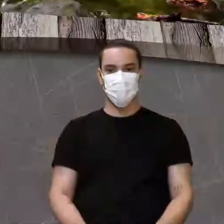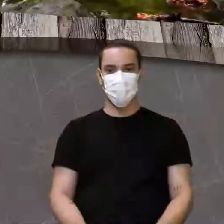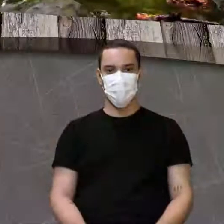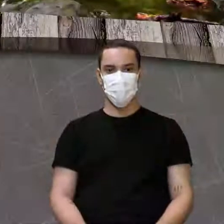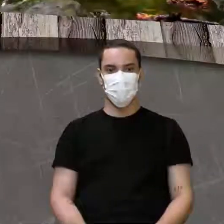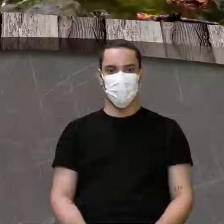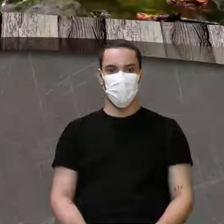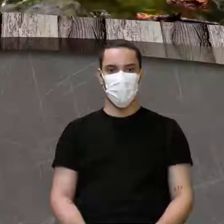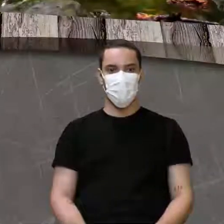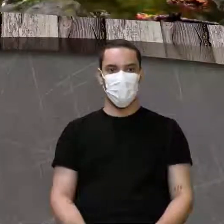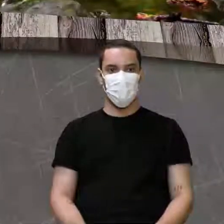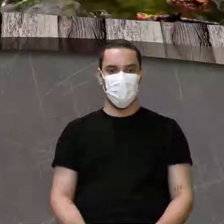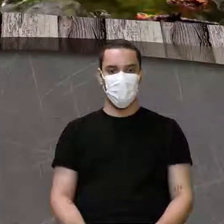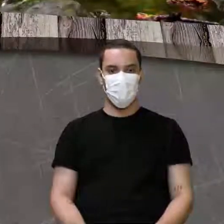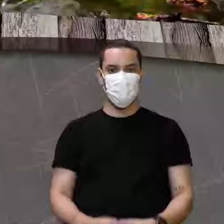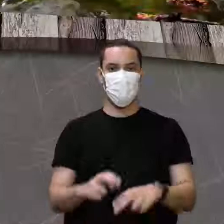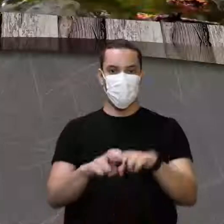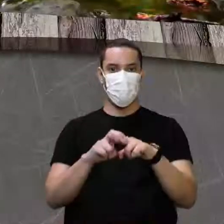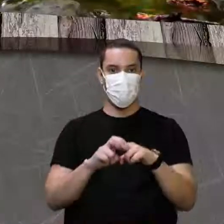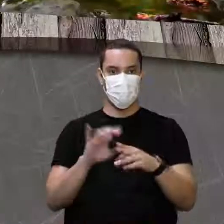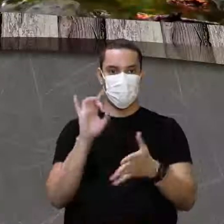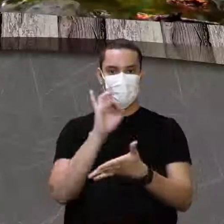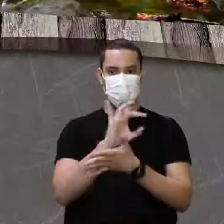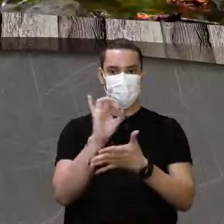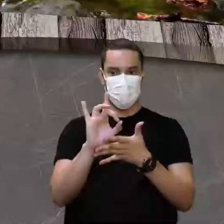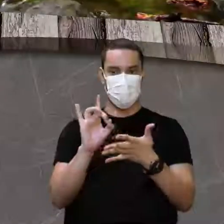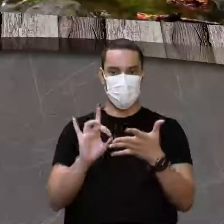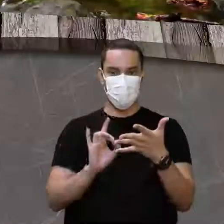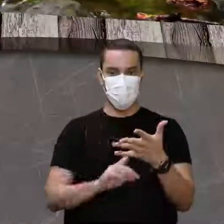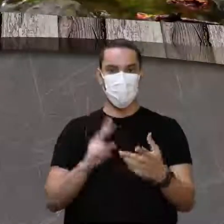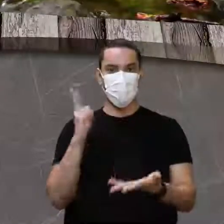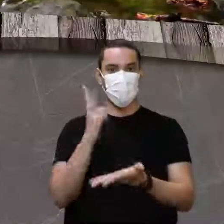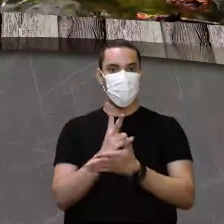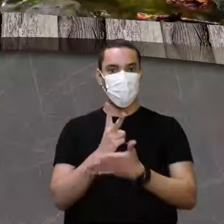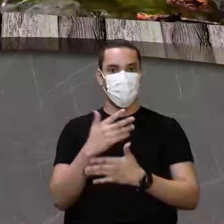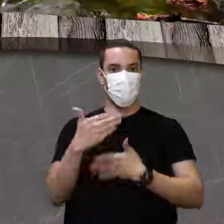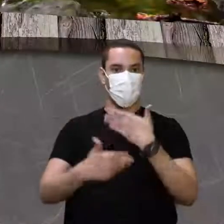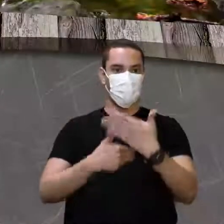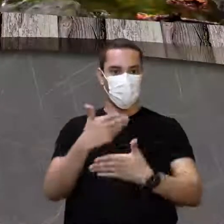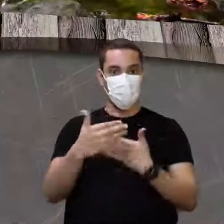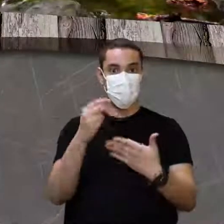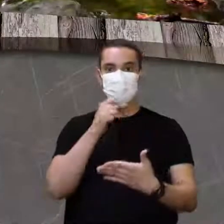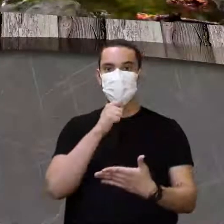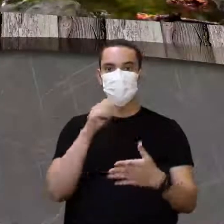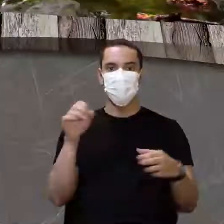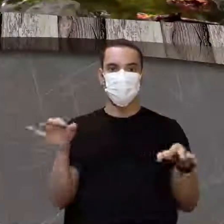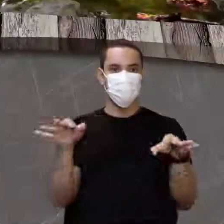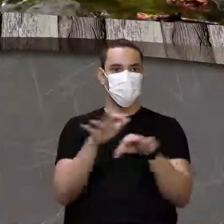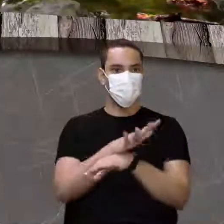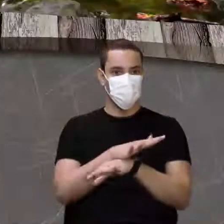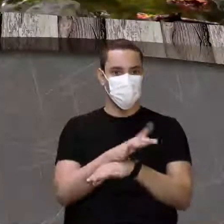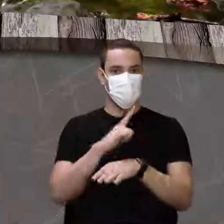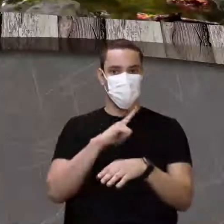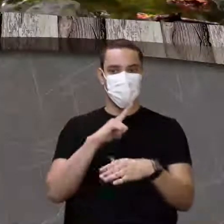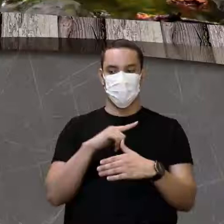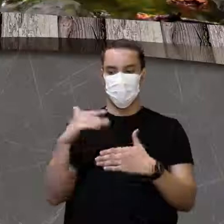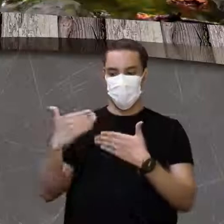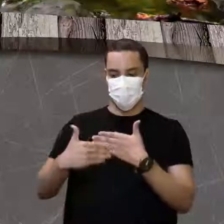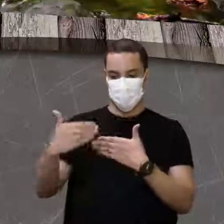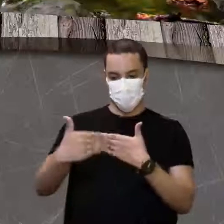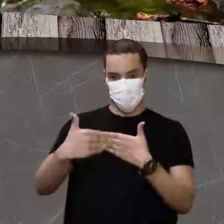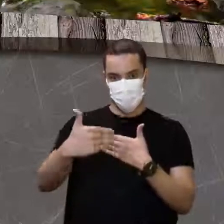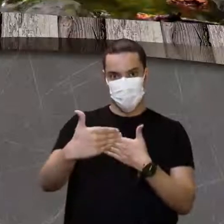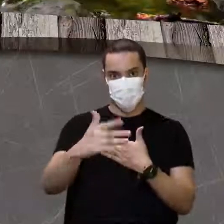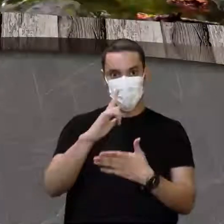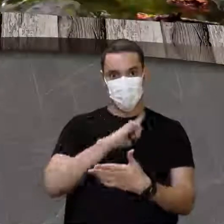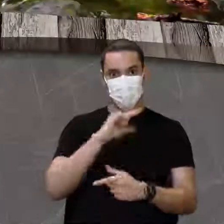que parte dela, tá bom? Então, cada organismo, mesmo no seu desenvolvimento incompleto, que passa por estágios de larvas,